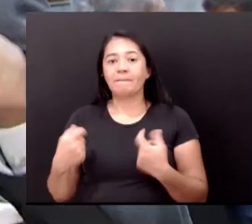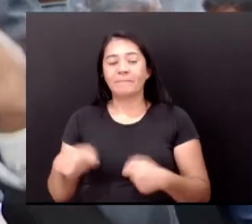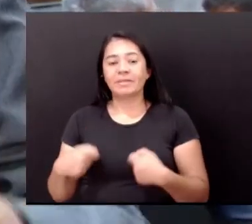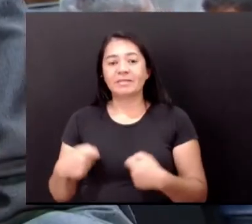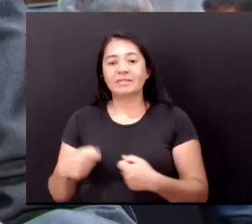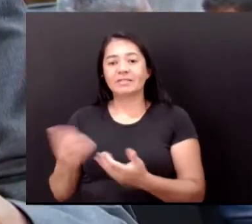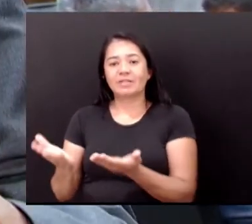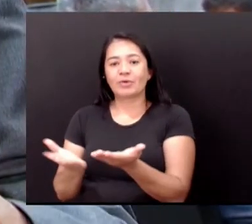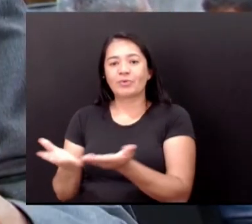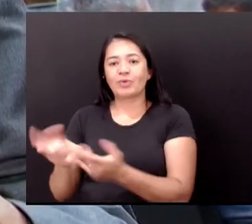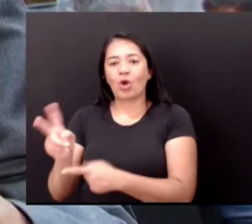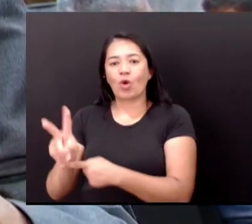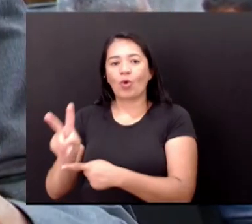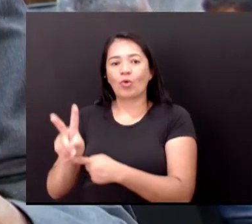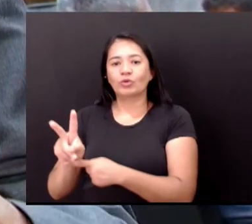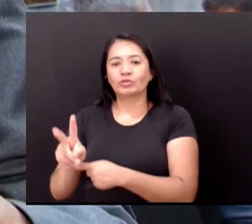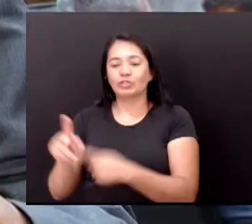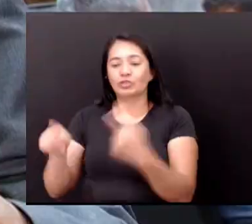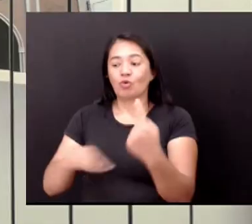sua vocação.